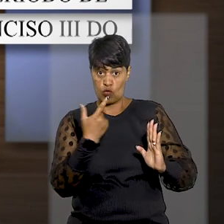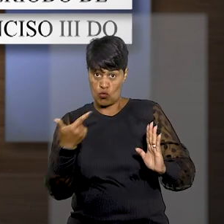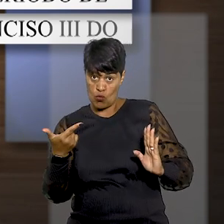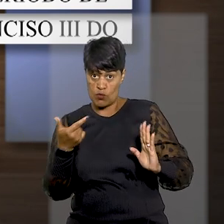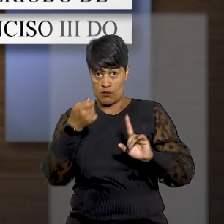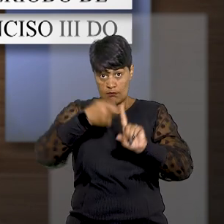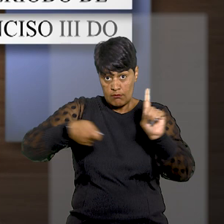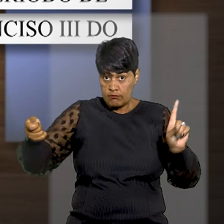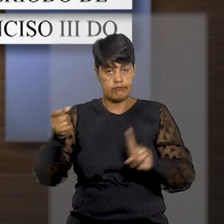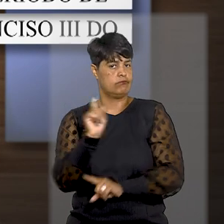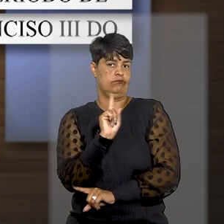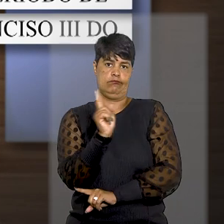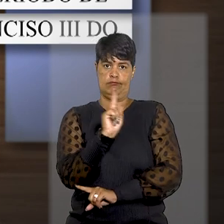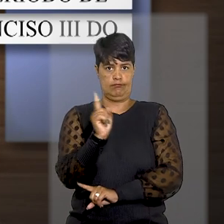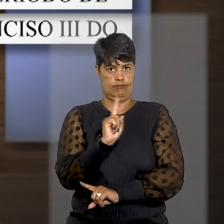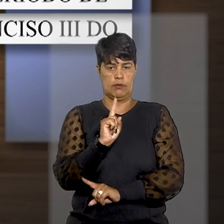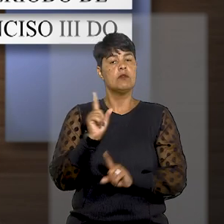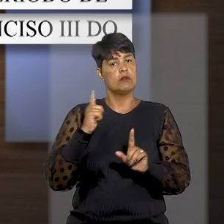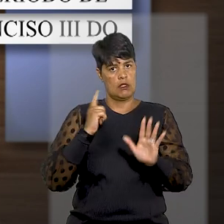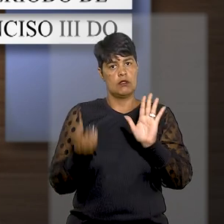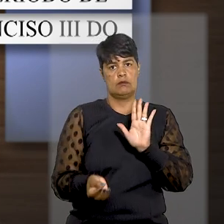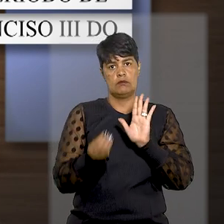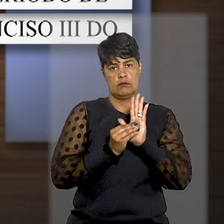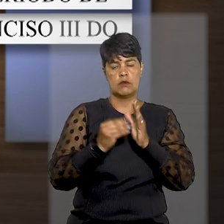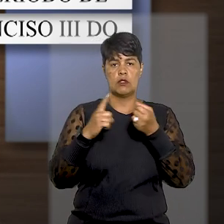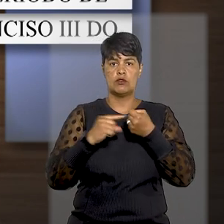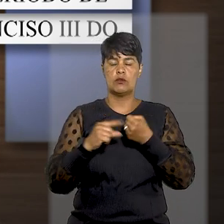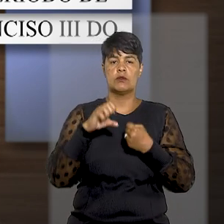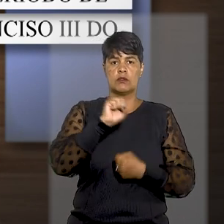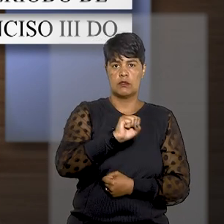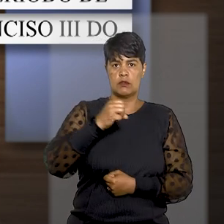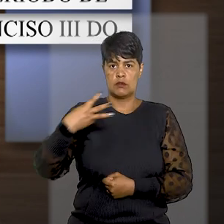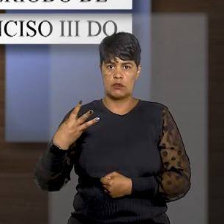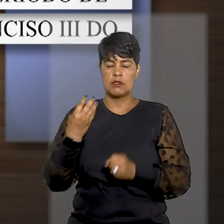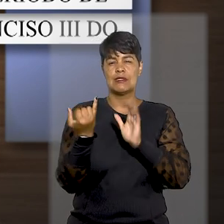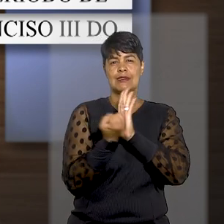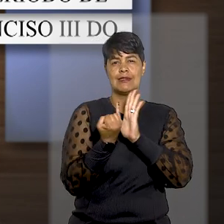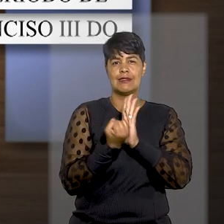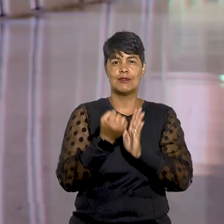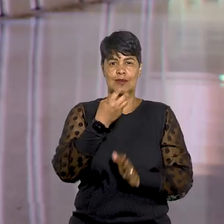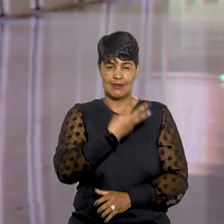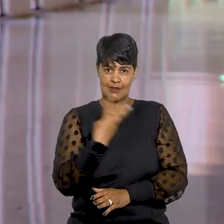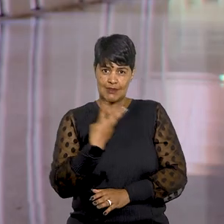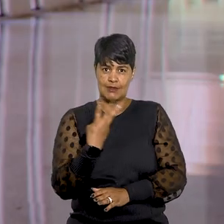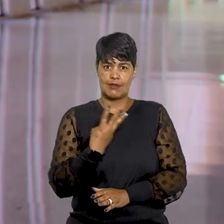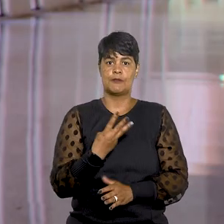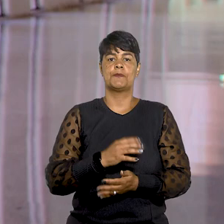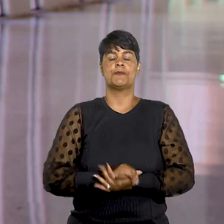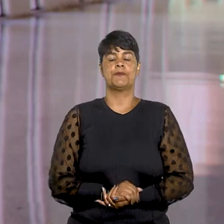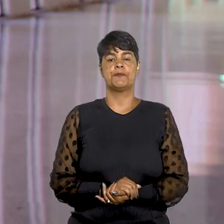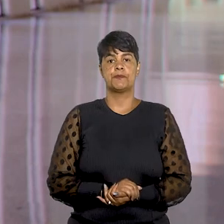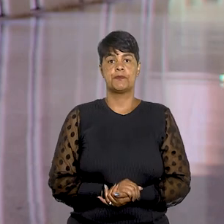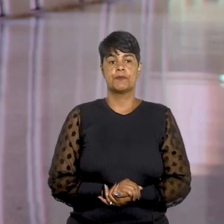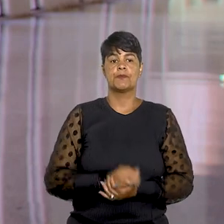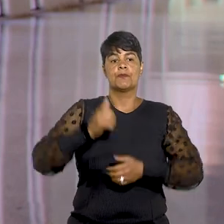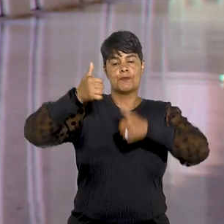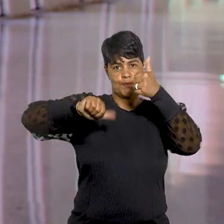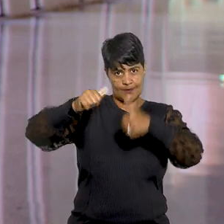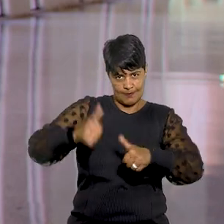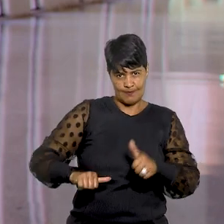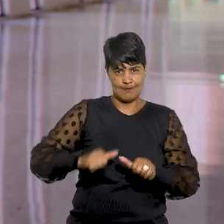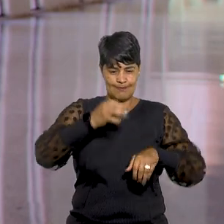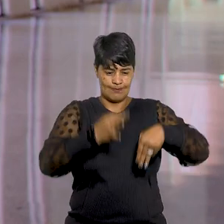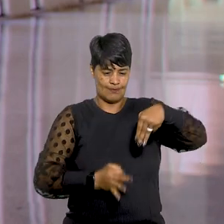de 12 meses previsto pelo artigo 83 inciso 3º a linha B do Código Penal o relator dos recursos repetitivos